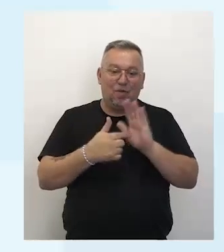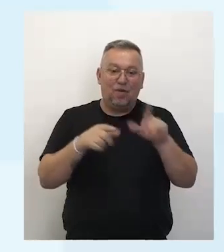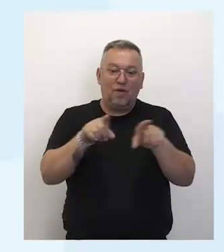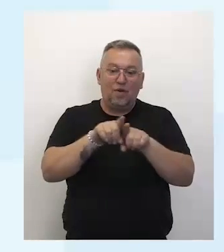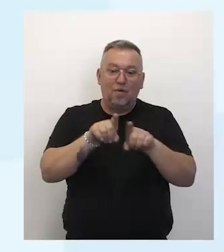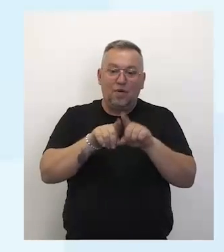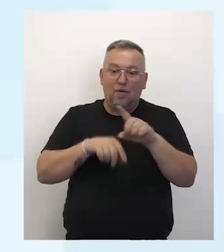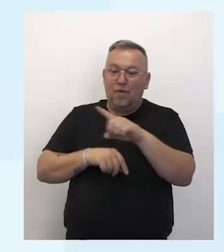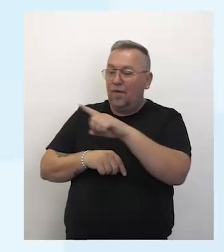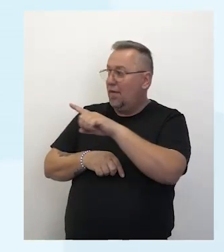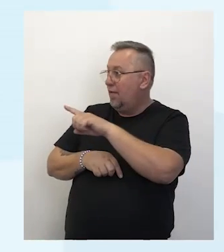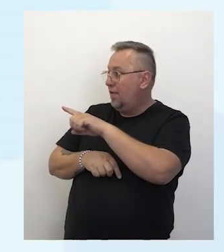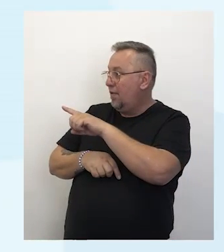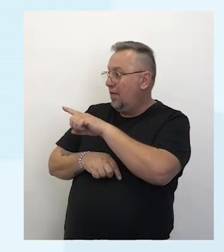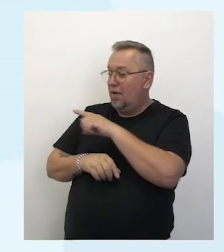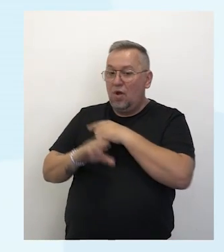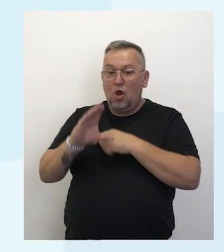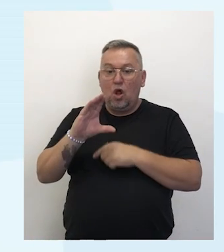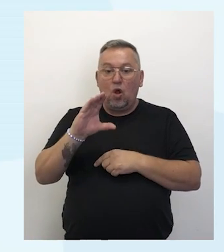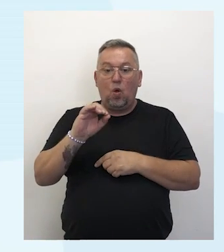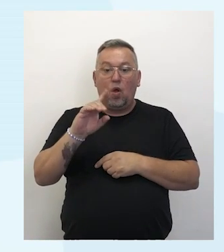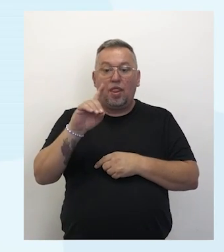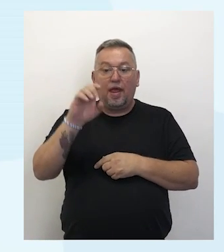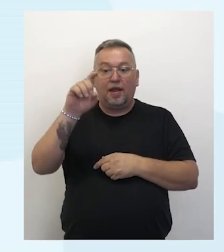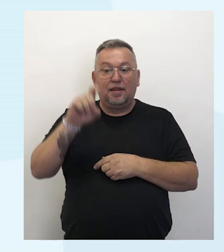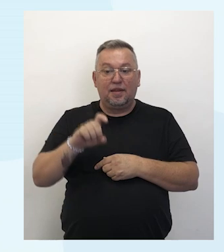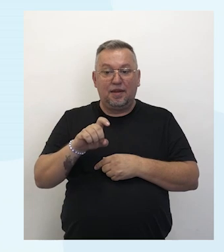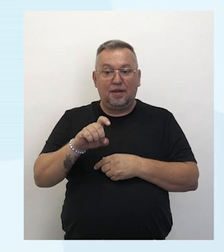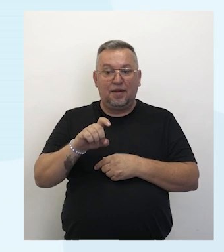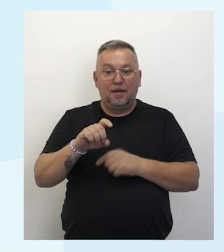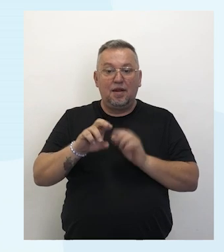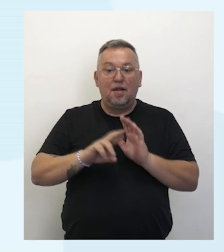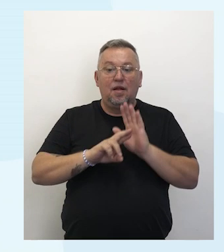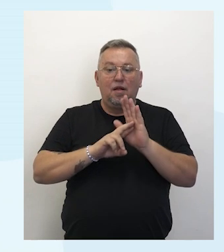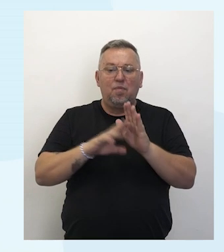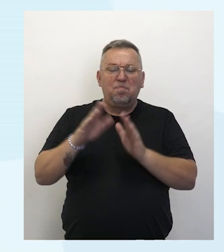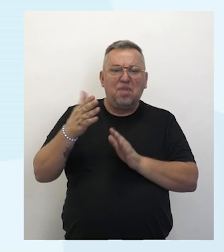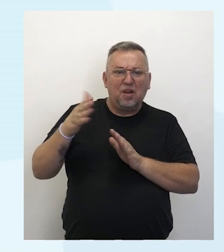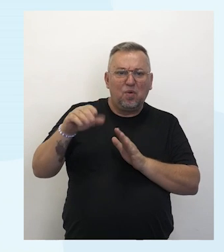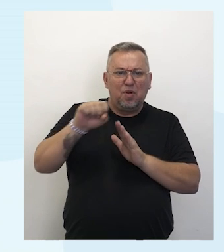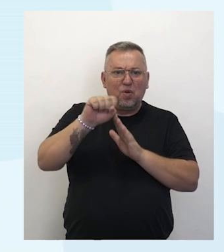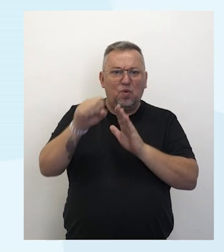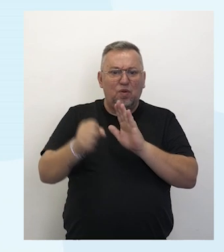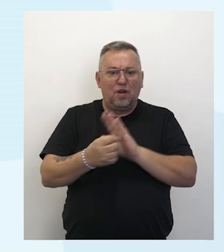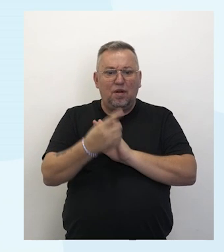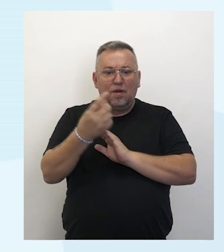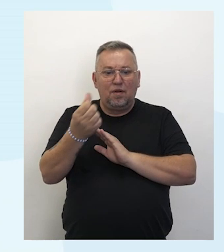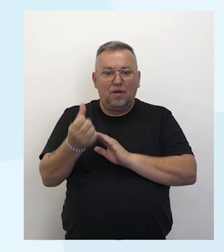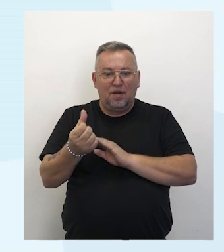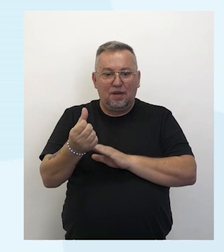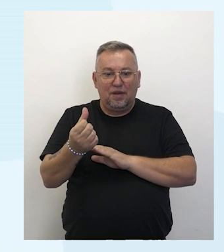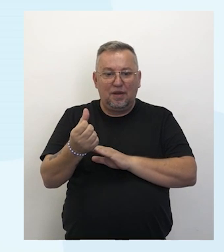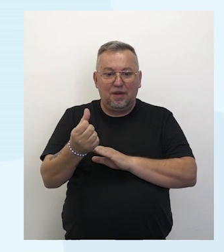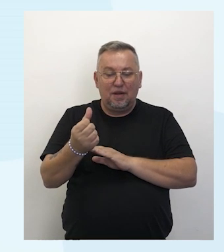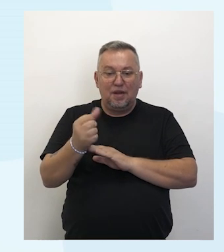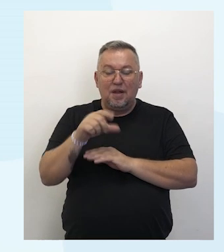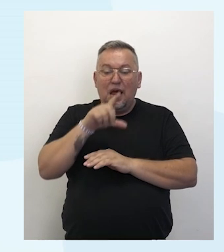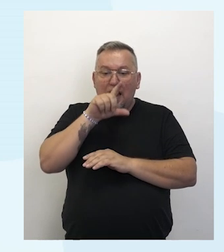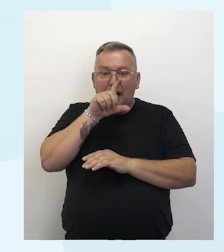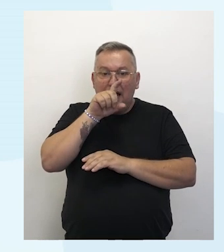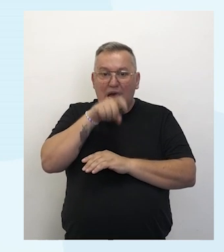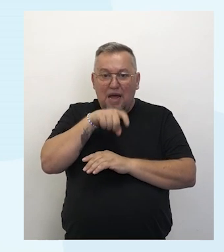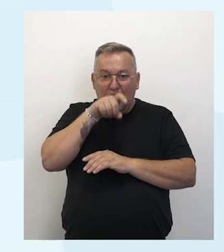então, o Codex Mendonça, né? Que é a representação do meados do século XVI da águia em um cacto, o mito fundador